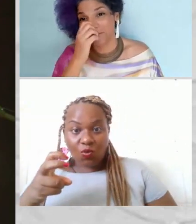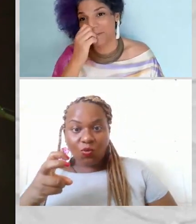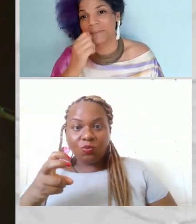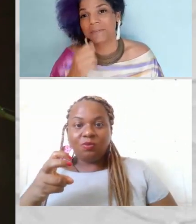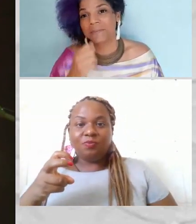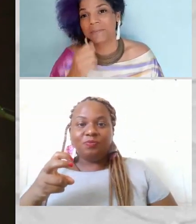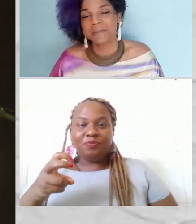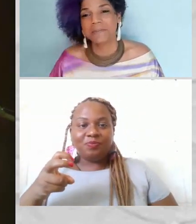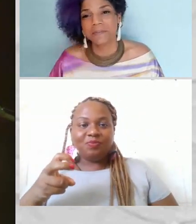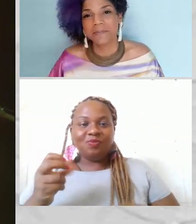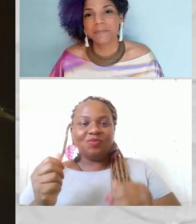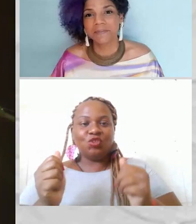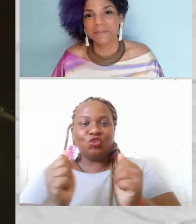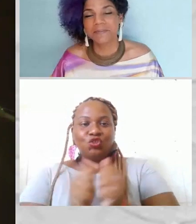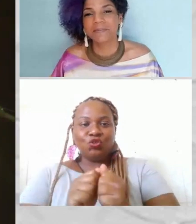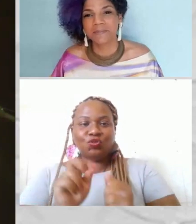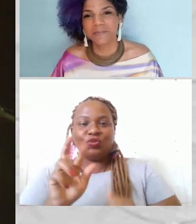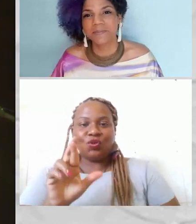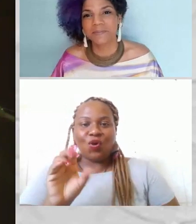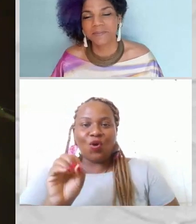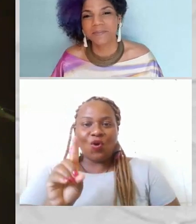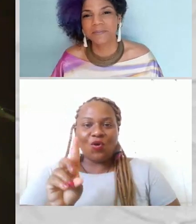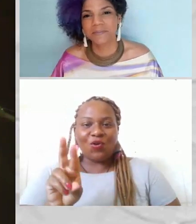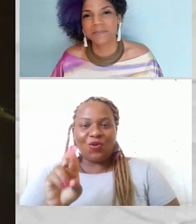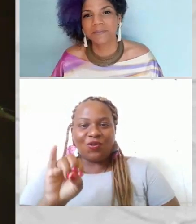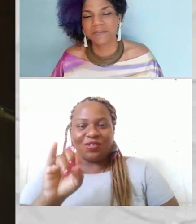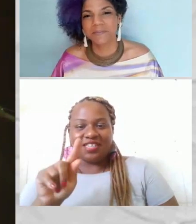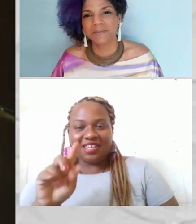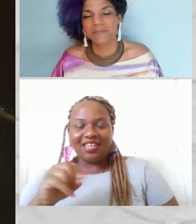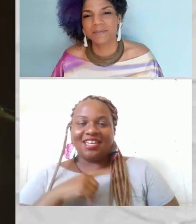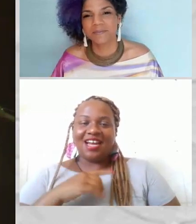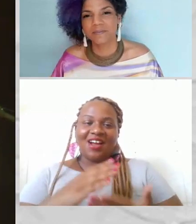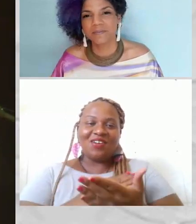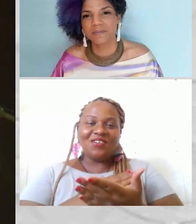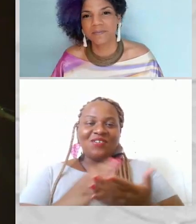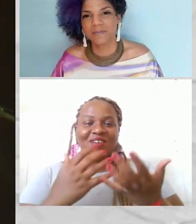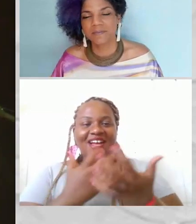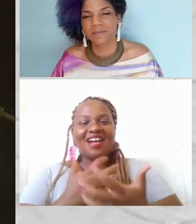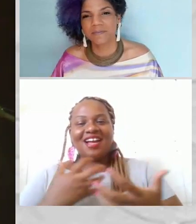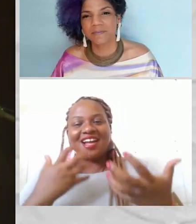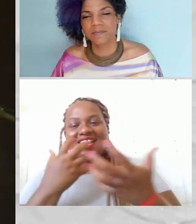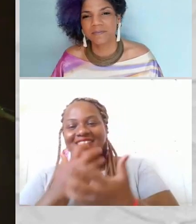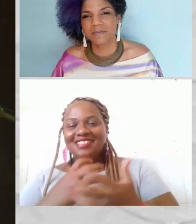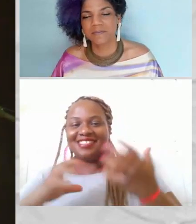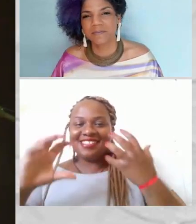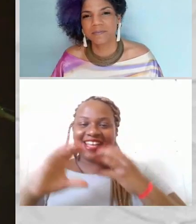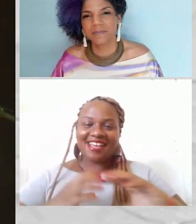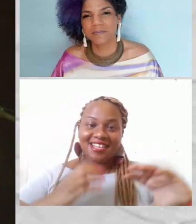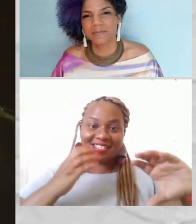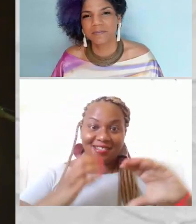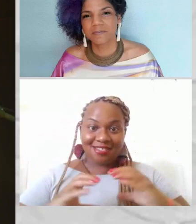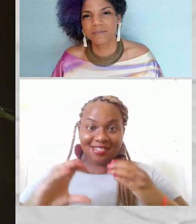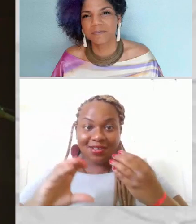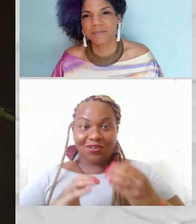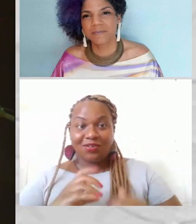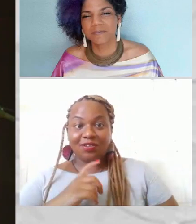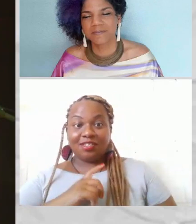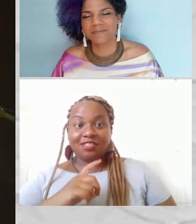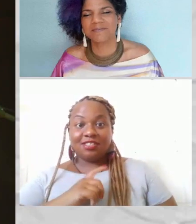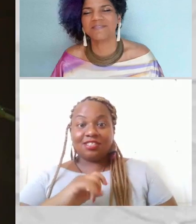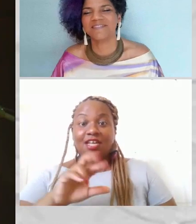Junto com o Rodrigo Sestren, fazíamos umas canções e uns shows. E Rodrigo fazia parte da Zaca